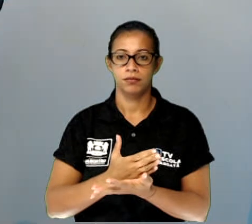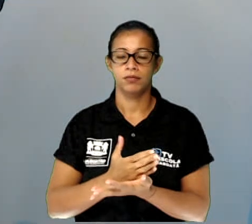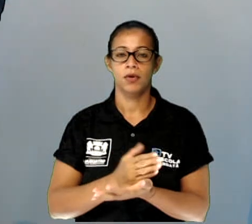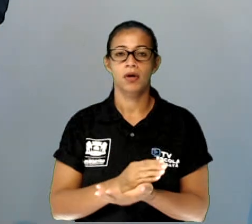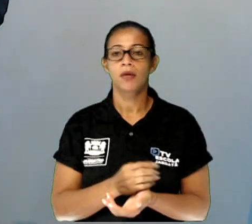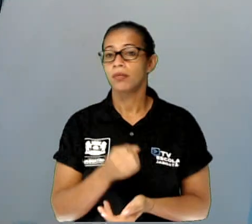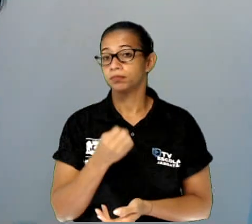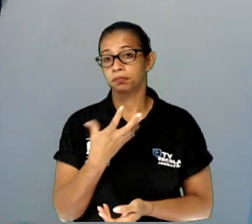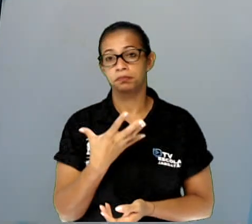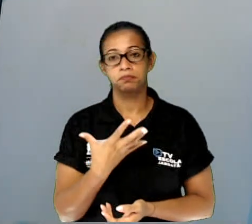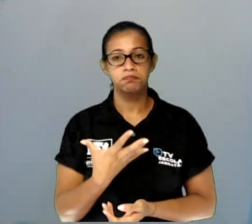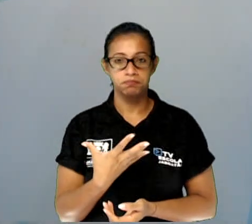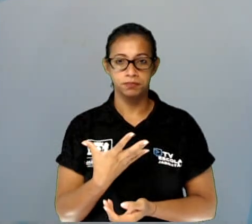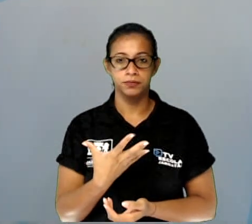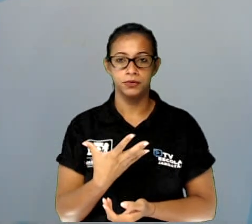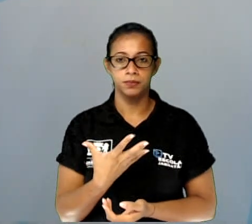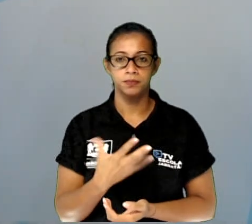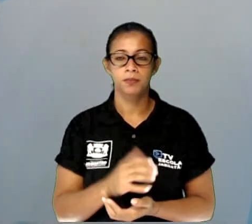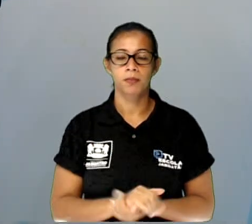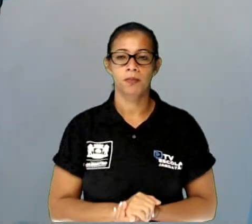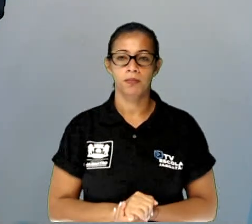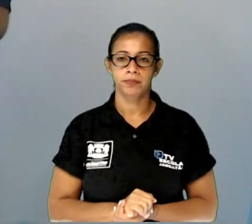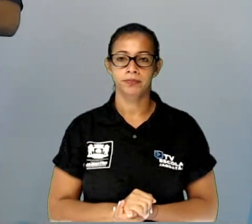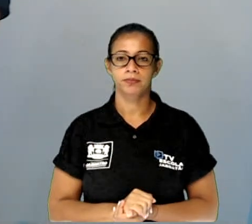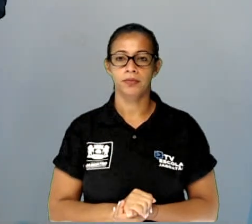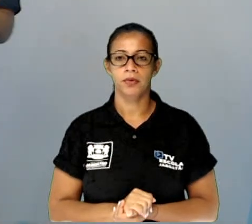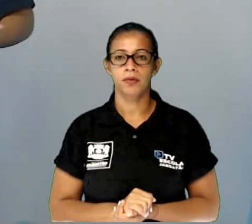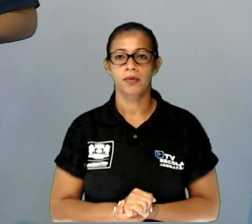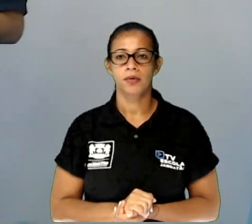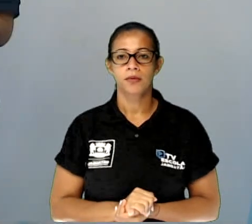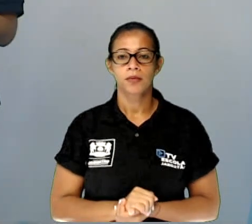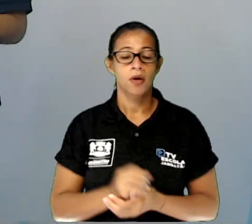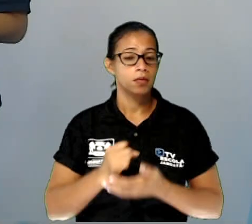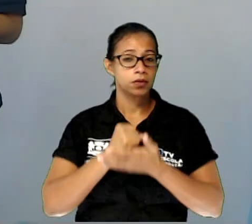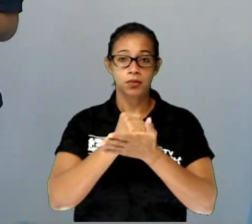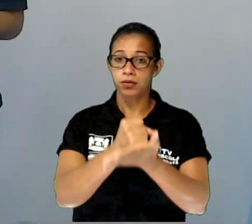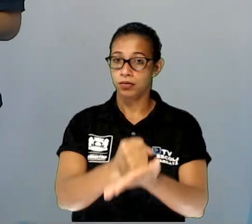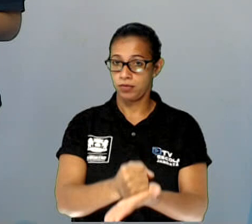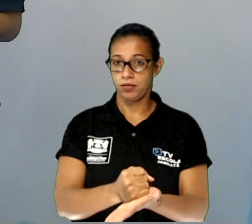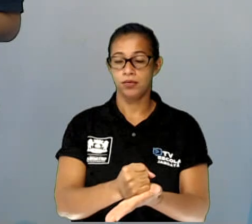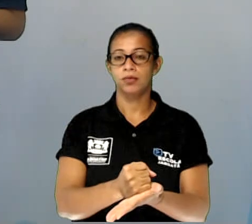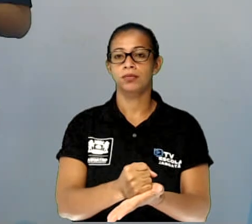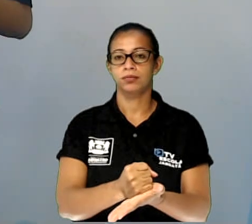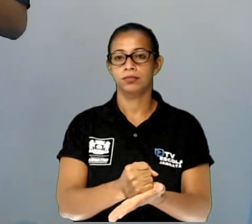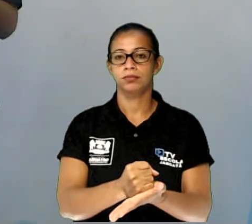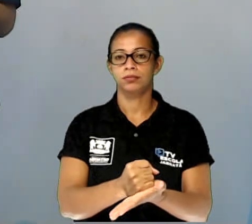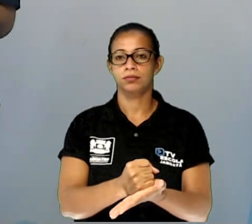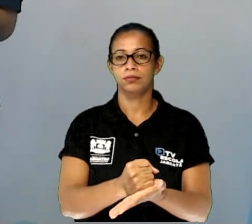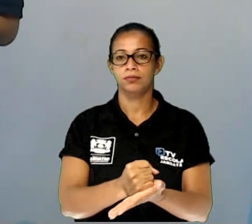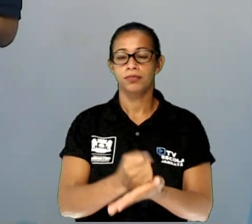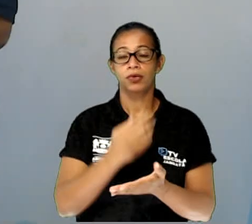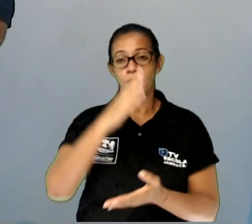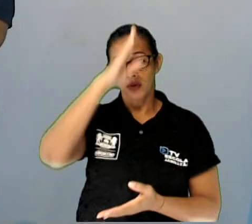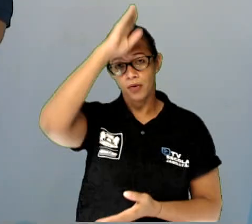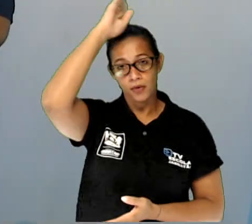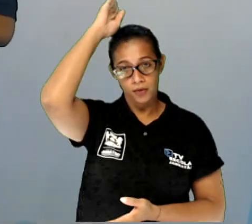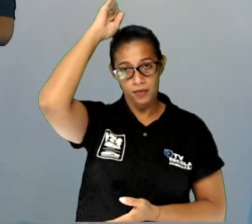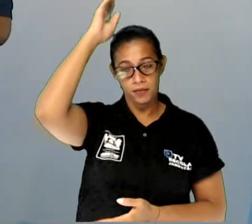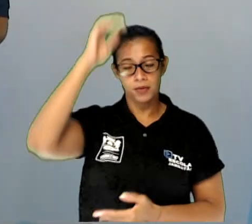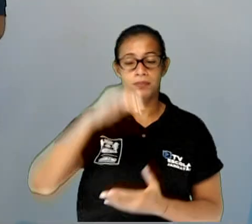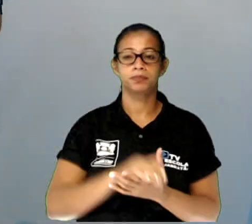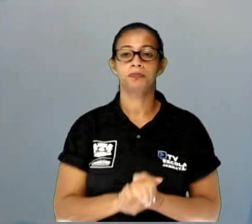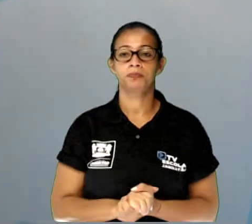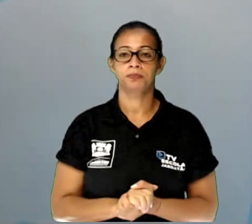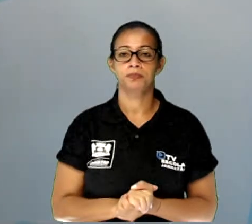insuficiente, na verdade, para conter as invasões bárbaras. E não ajudou muito ali a recuperar Roma de maneira geral, tá?